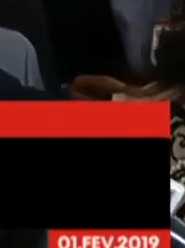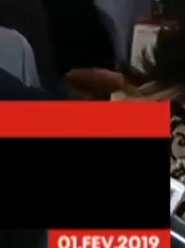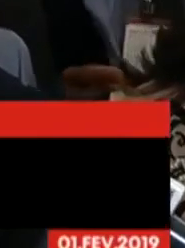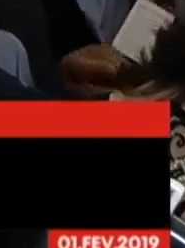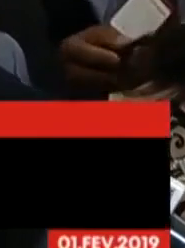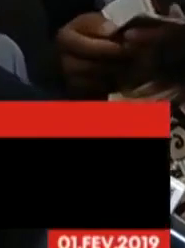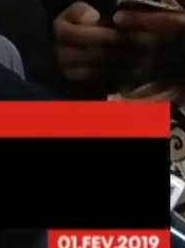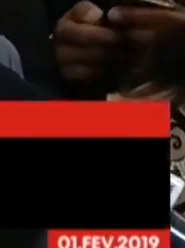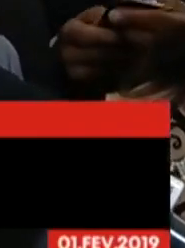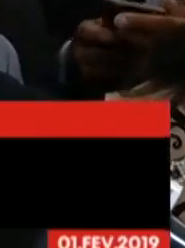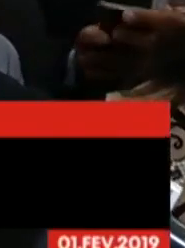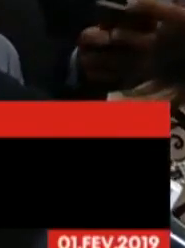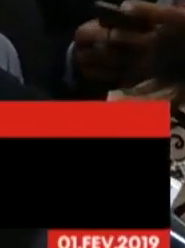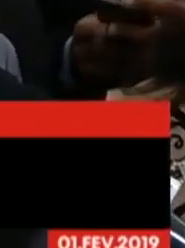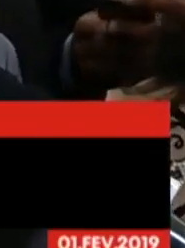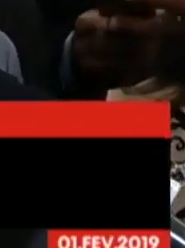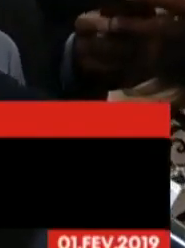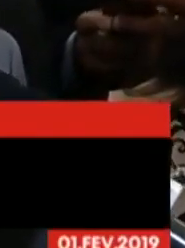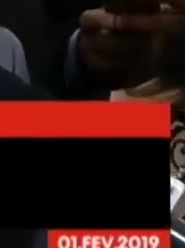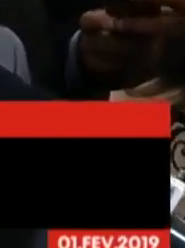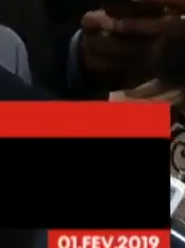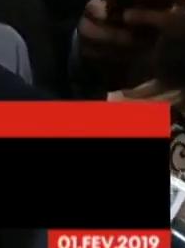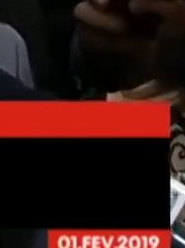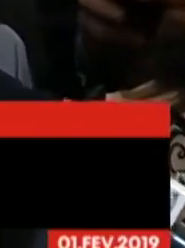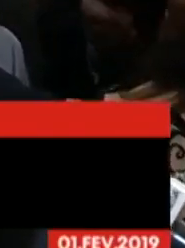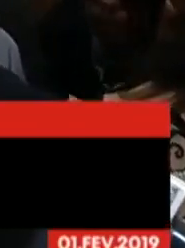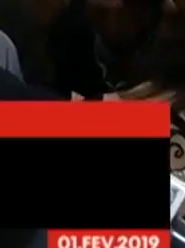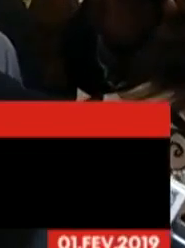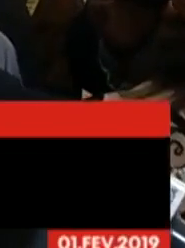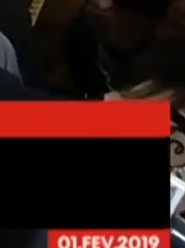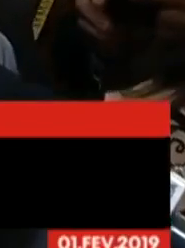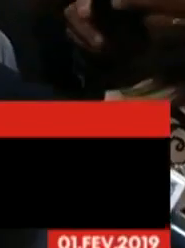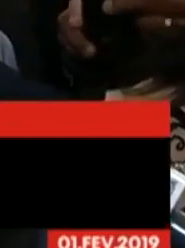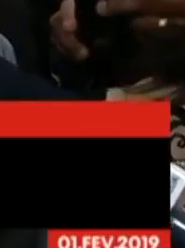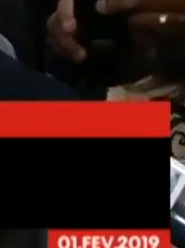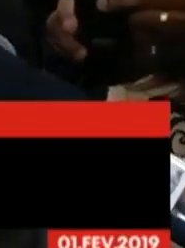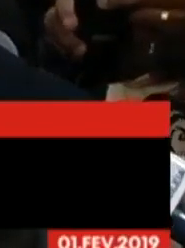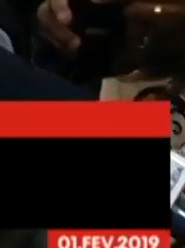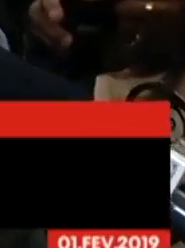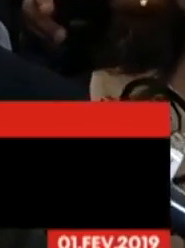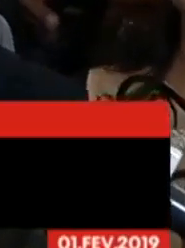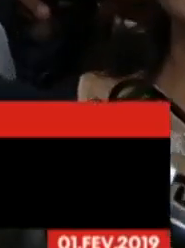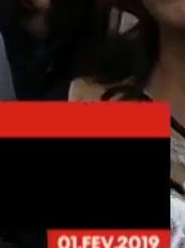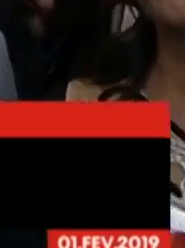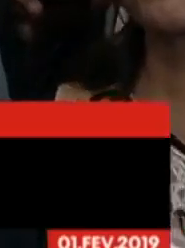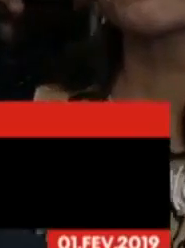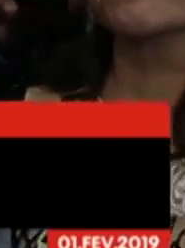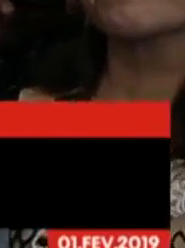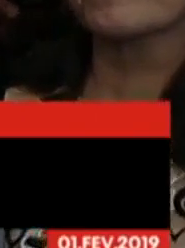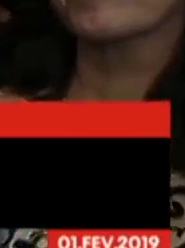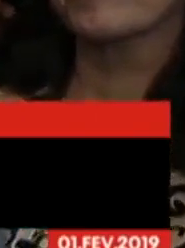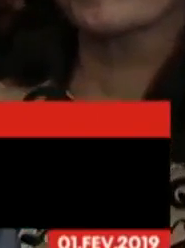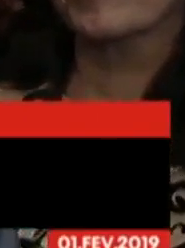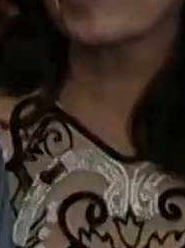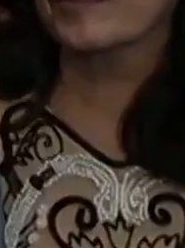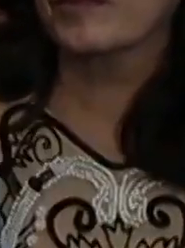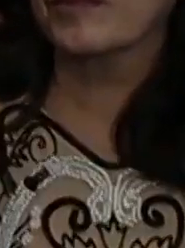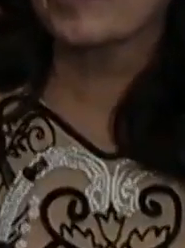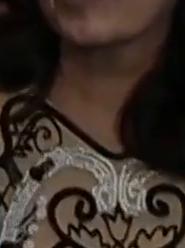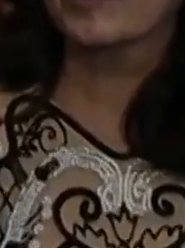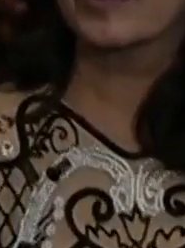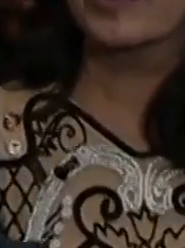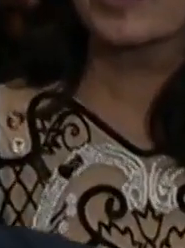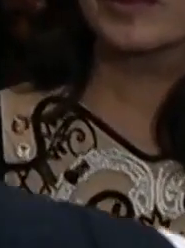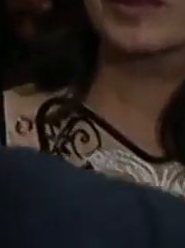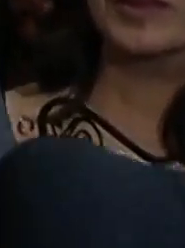ideia está totalmente compartilhada. Eu vejo e percebo isso claramente. Dentro disso, governador, que projetos que já estão